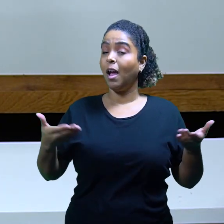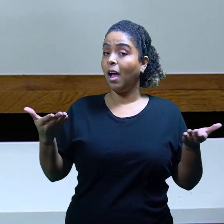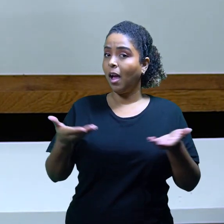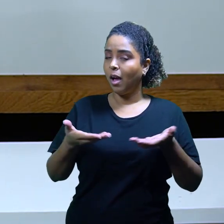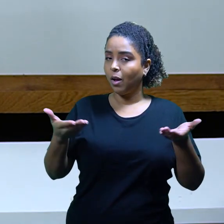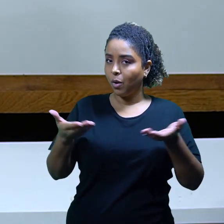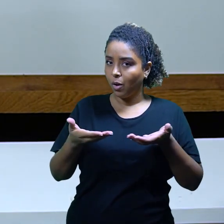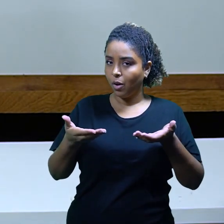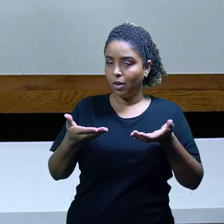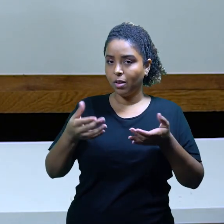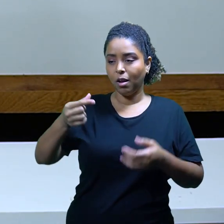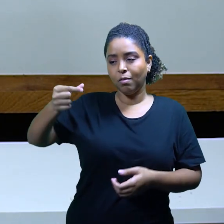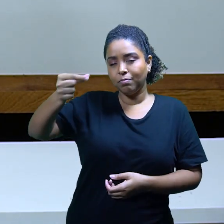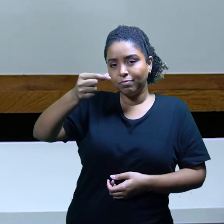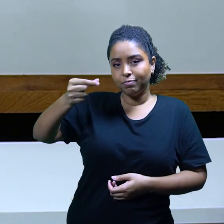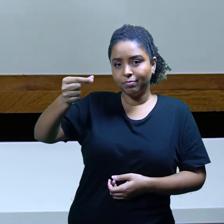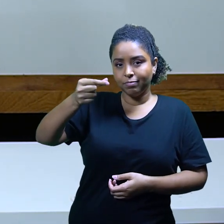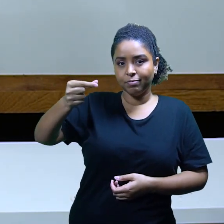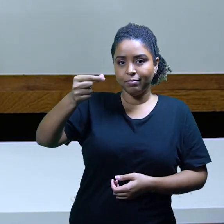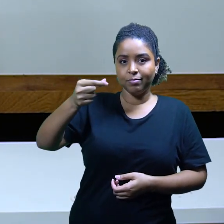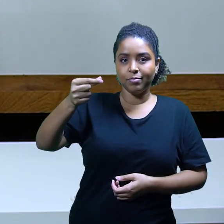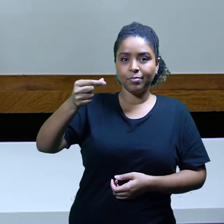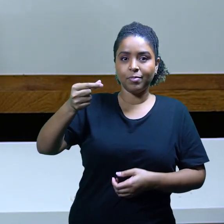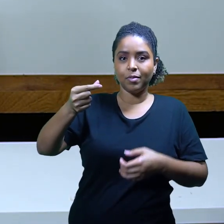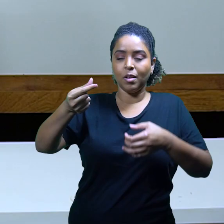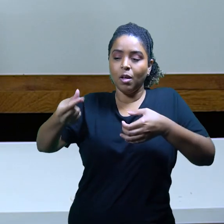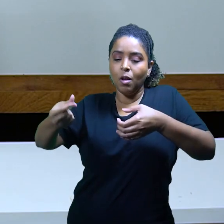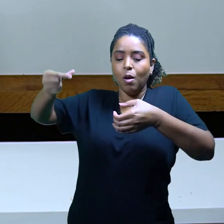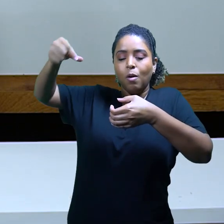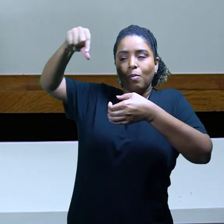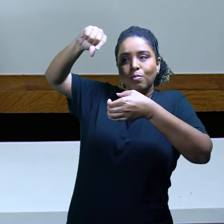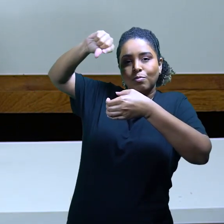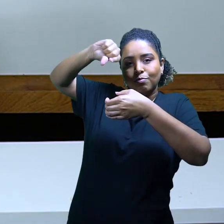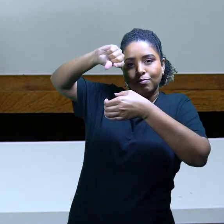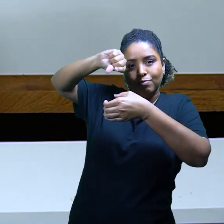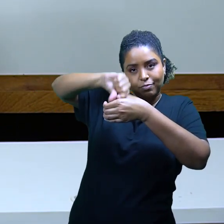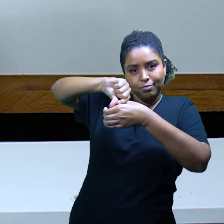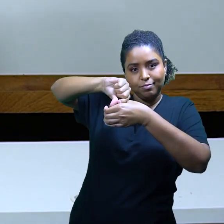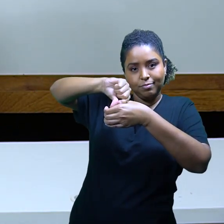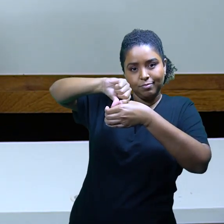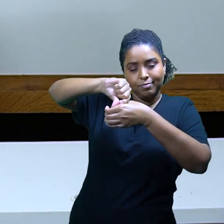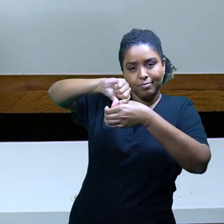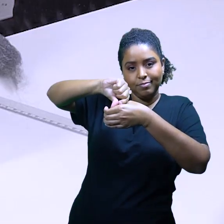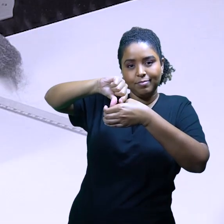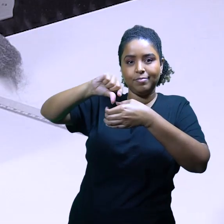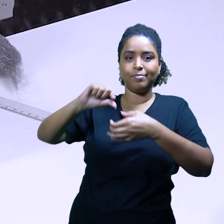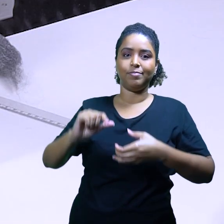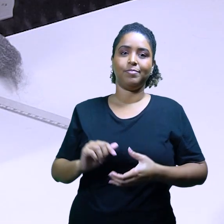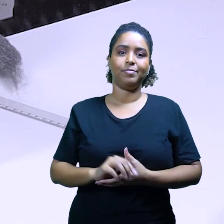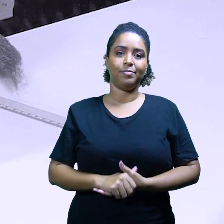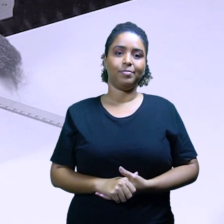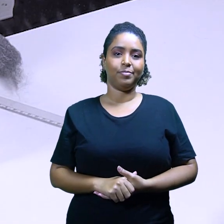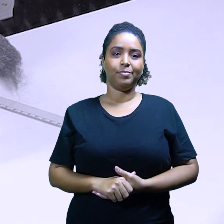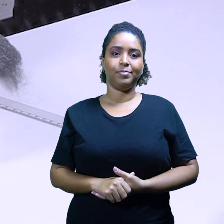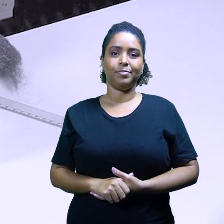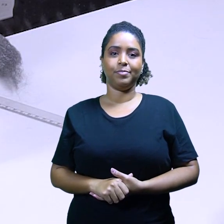E aí agora você vai pegar o tubo de ensaio e colocar ele de forma invertida dentro do becker com